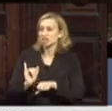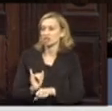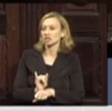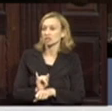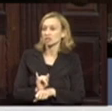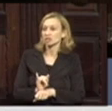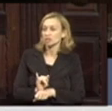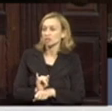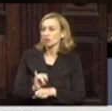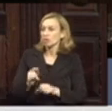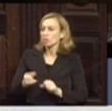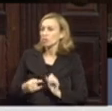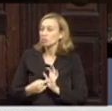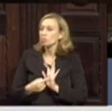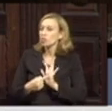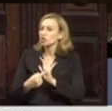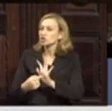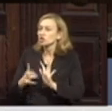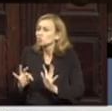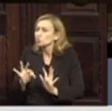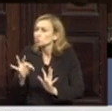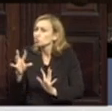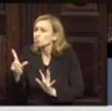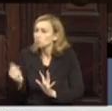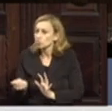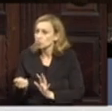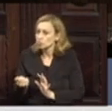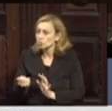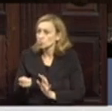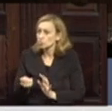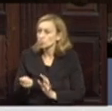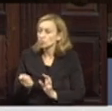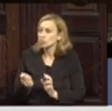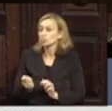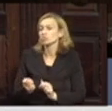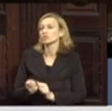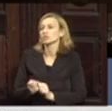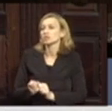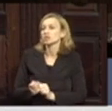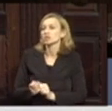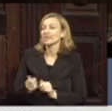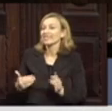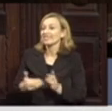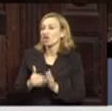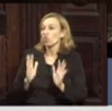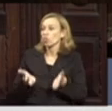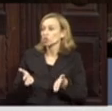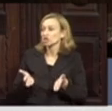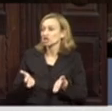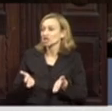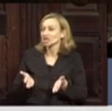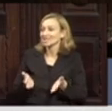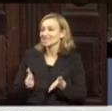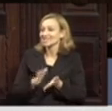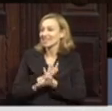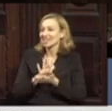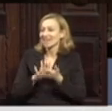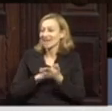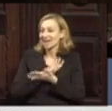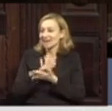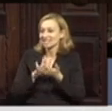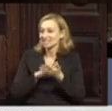da Baixada e da Grande São Gonçalo, para que tivesse também um patrulhamento efetivo. Nós